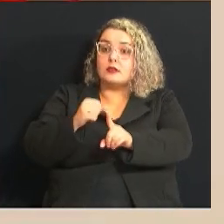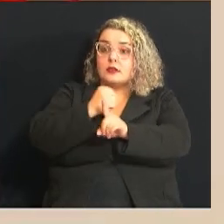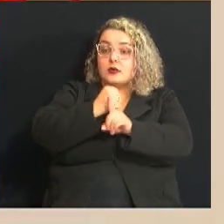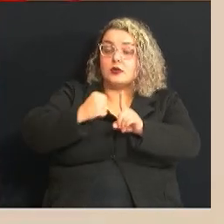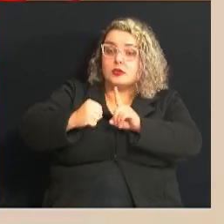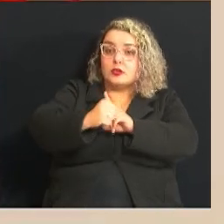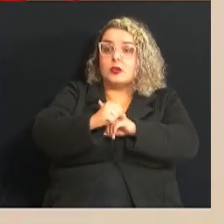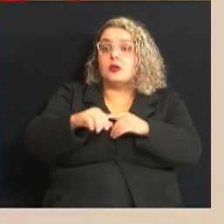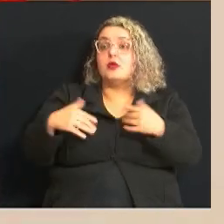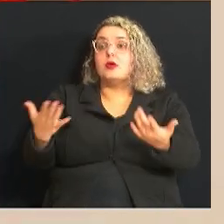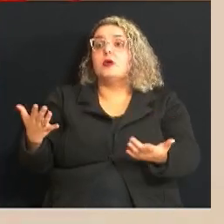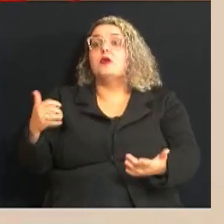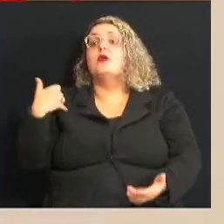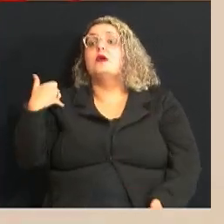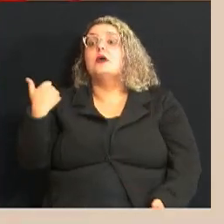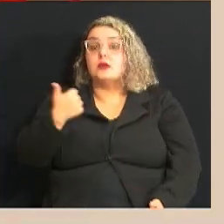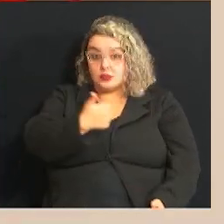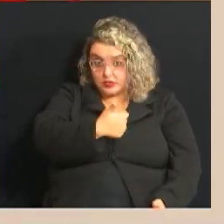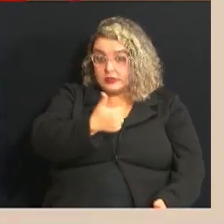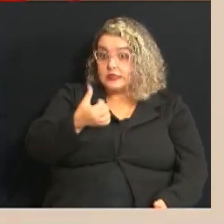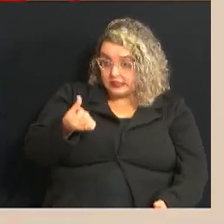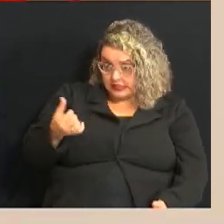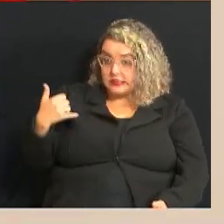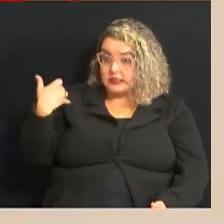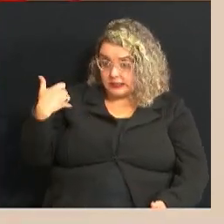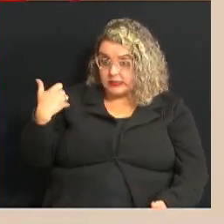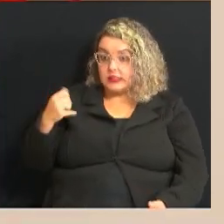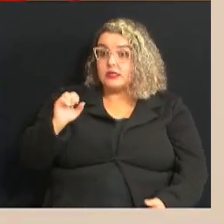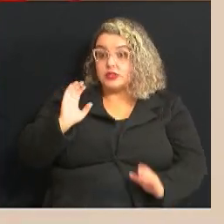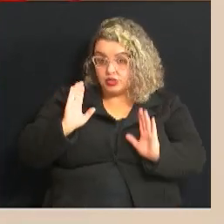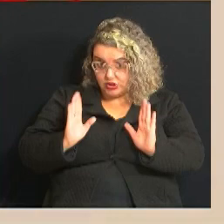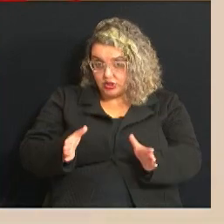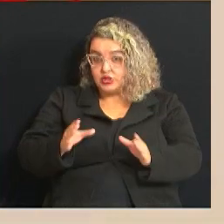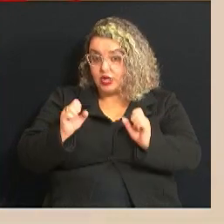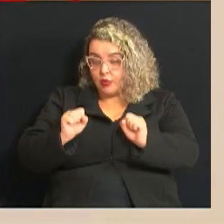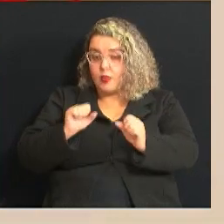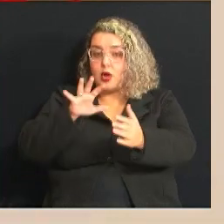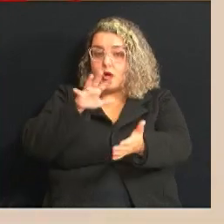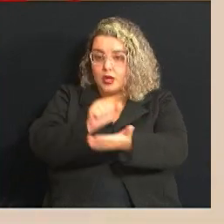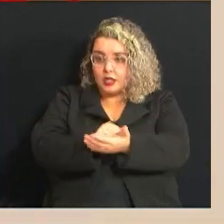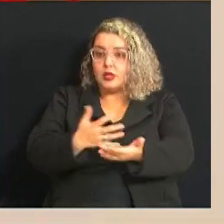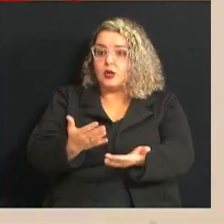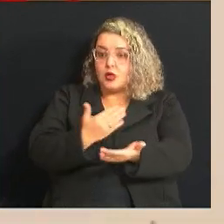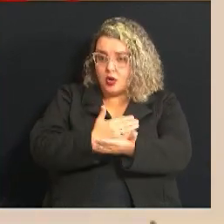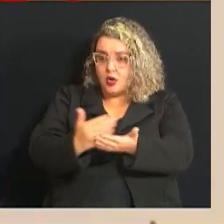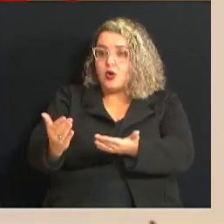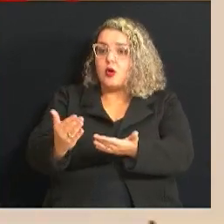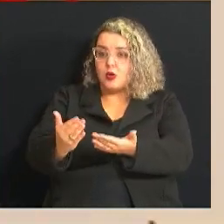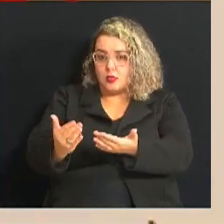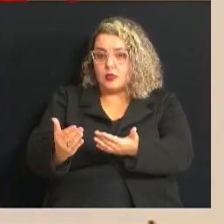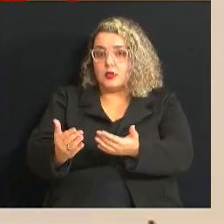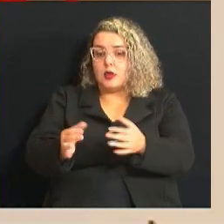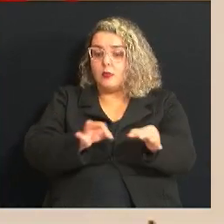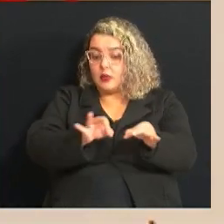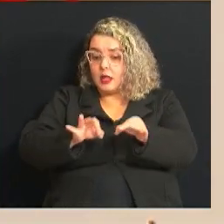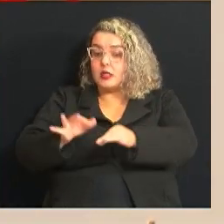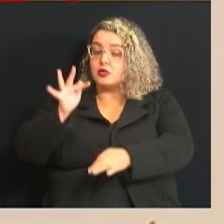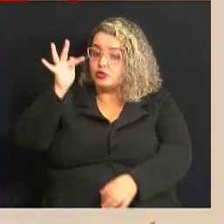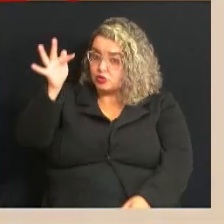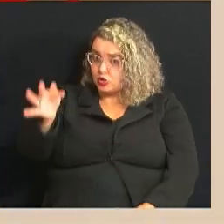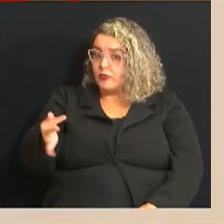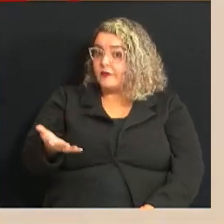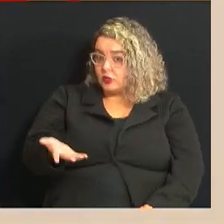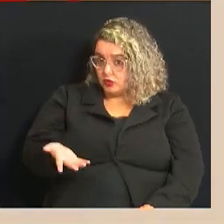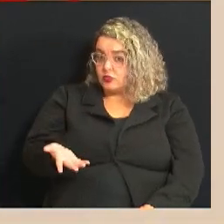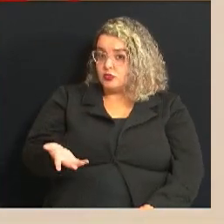dos 16 anos, Isso. já pode se inscrever, né? Já pode Sim. começar aí a planejar o futuro,